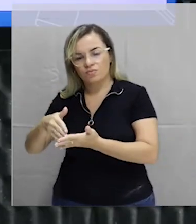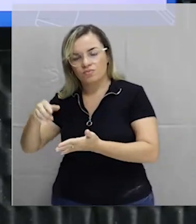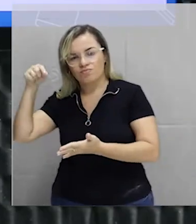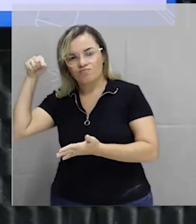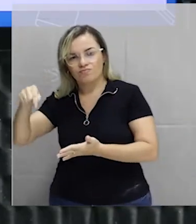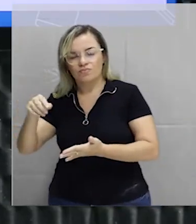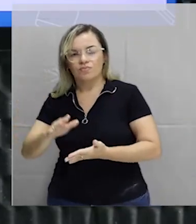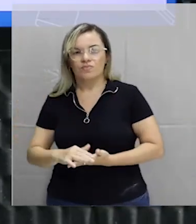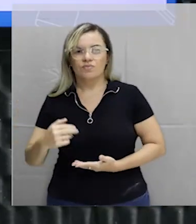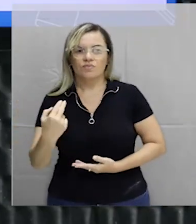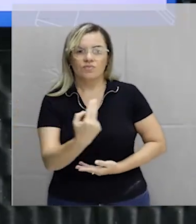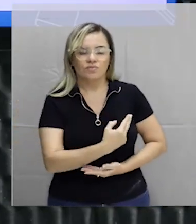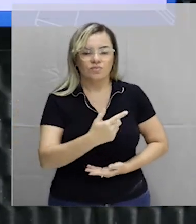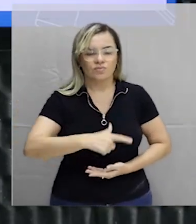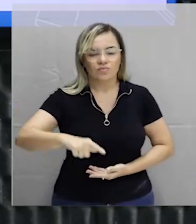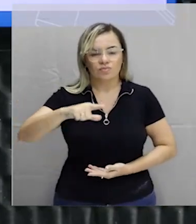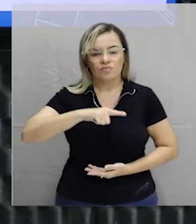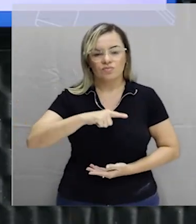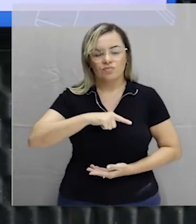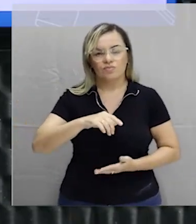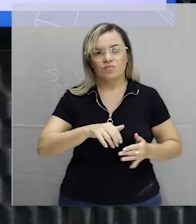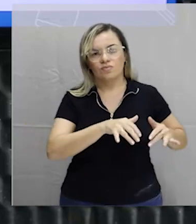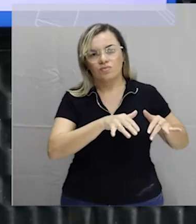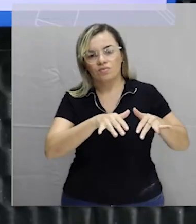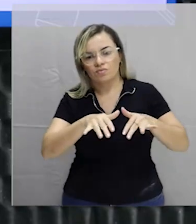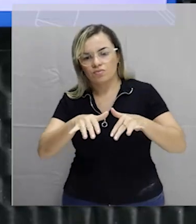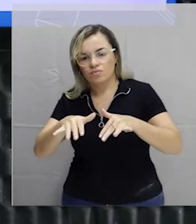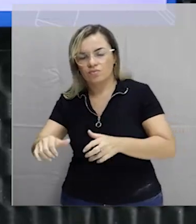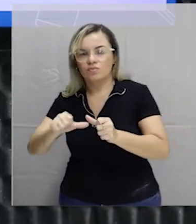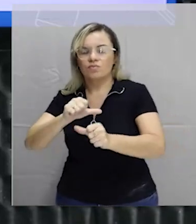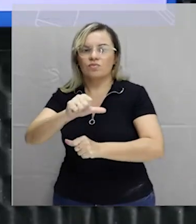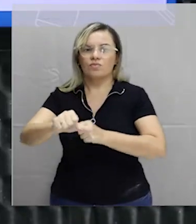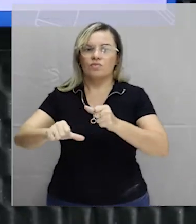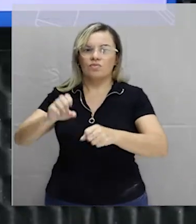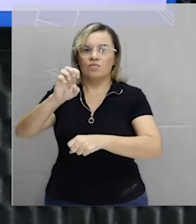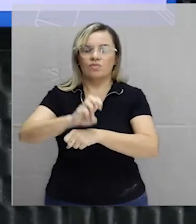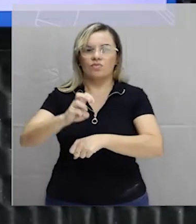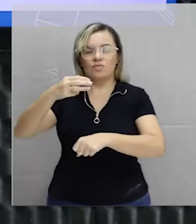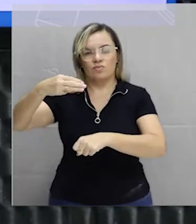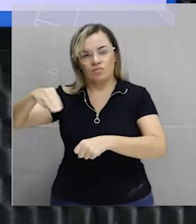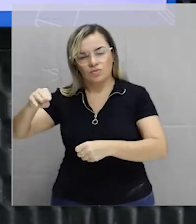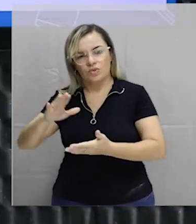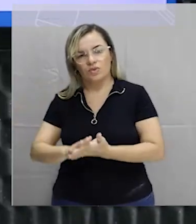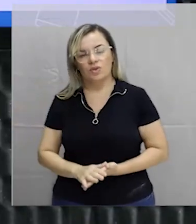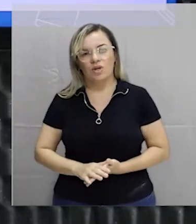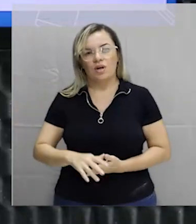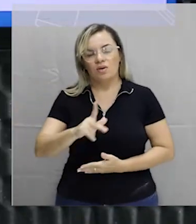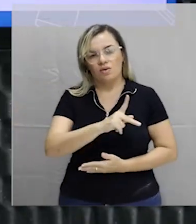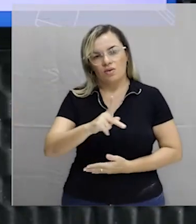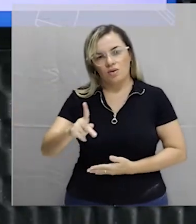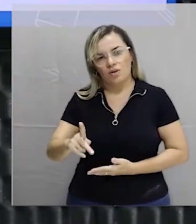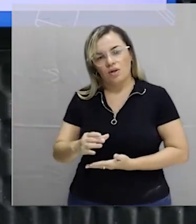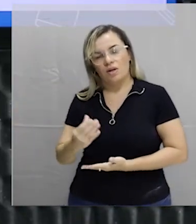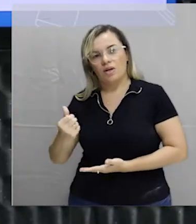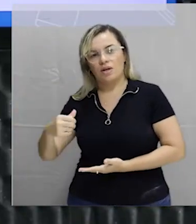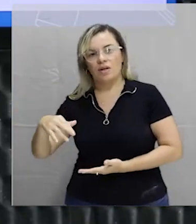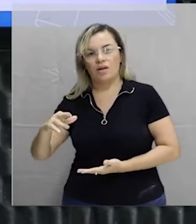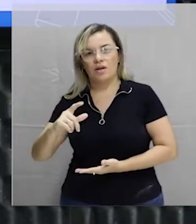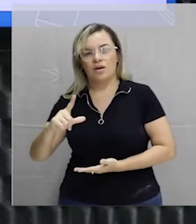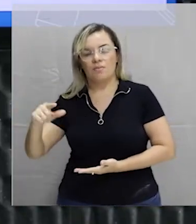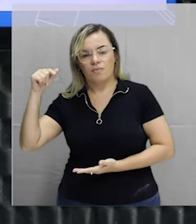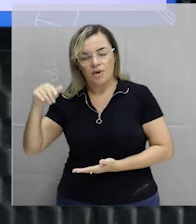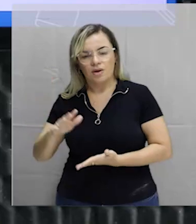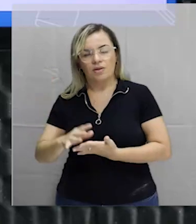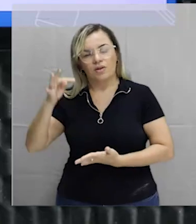baiano, nós teremos os caminhos do gado para o Maranhão, como diria a professora Socorro Cabral. Nos caminhos do gado